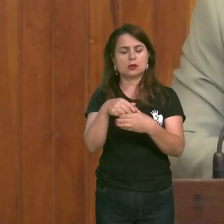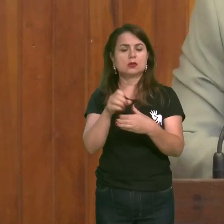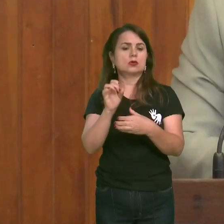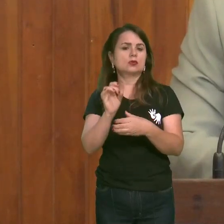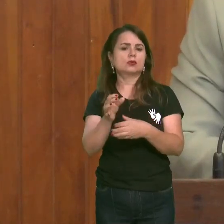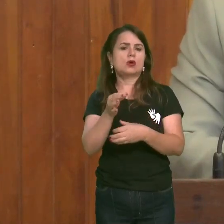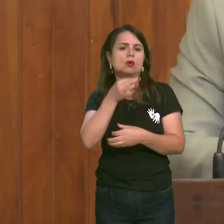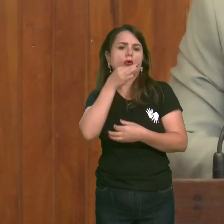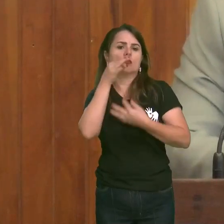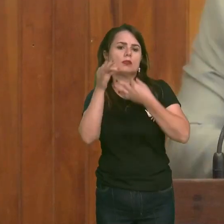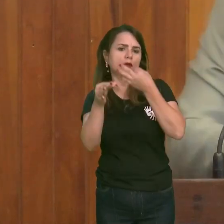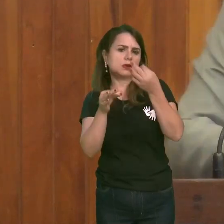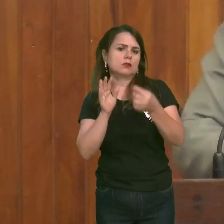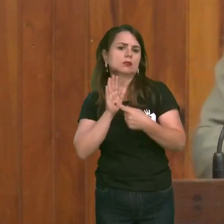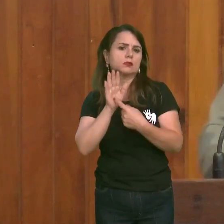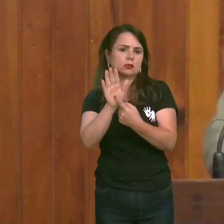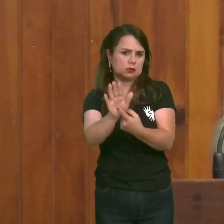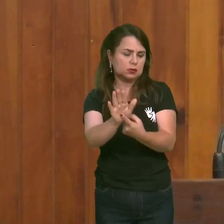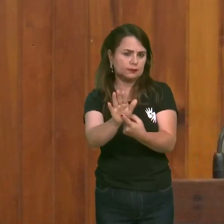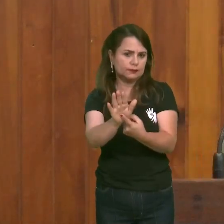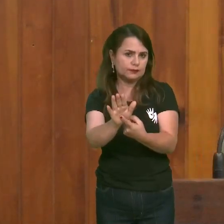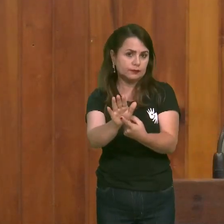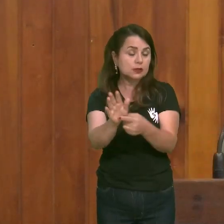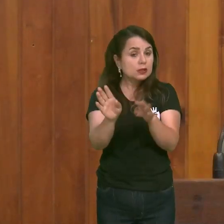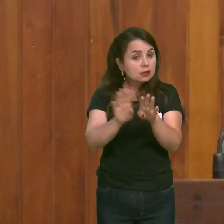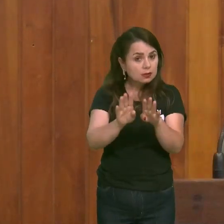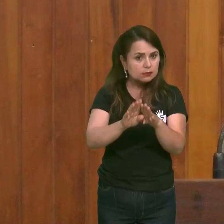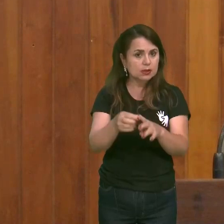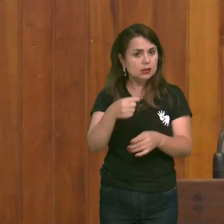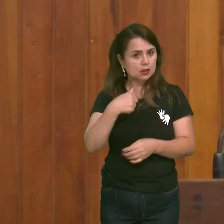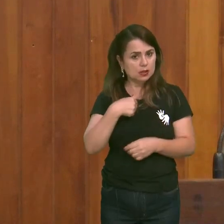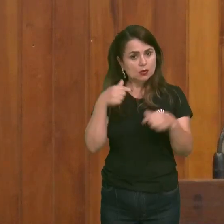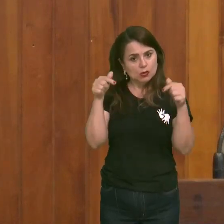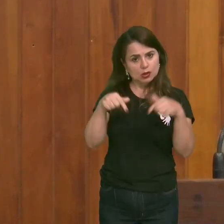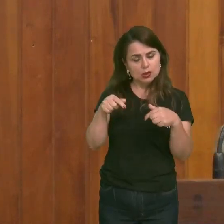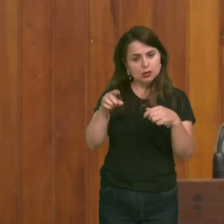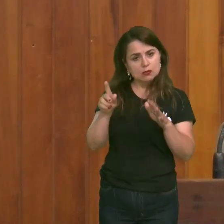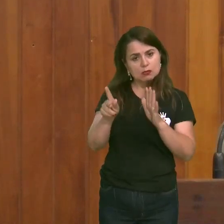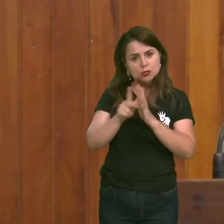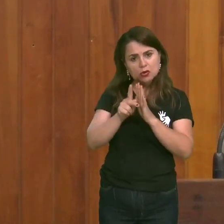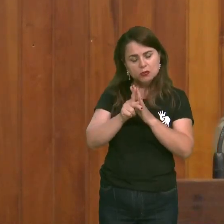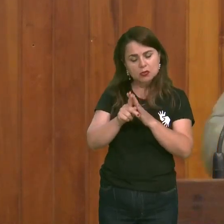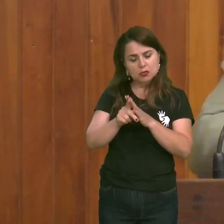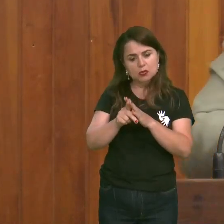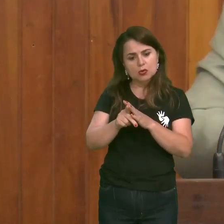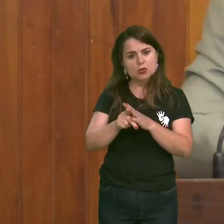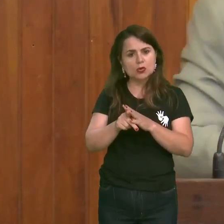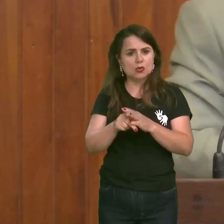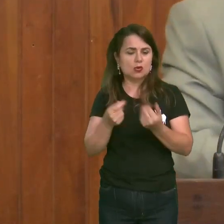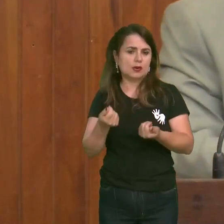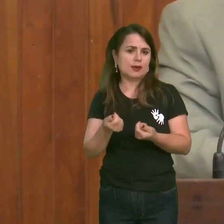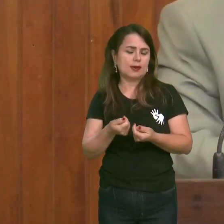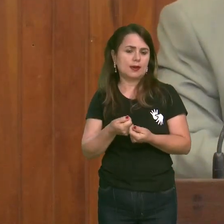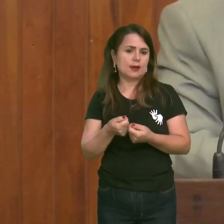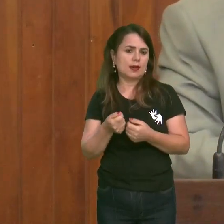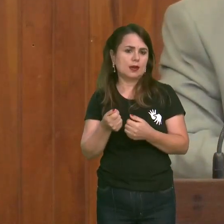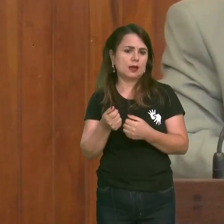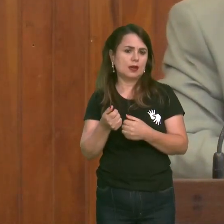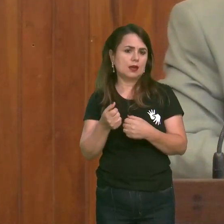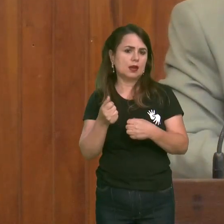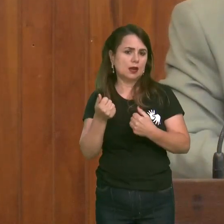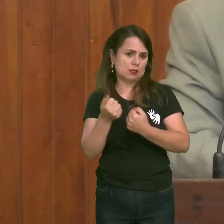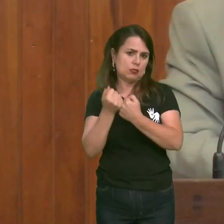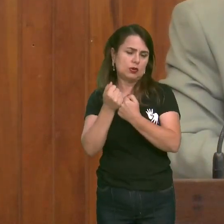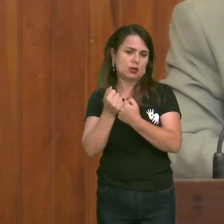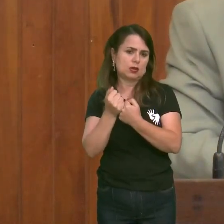posicionamento e ao mesmo tempo eu não estou aqui Presidente para defender ninguém mas Vou defender sim o secretário da